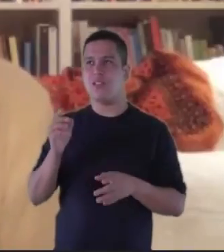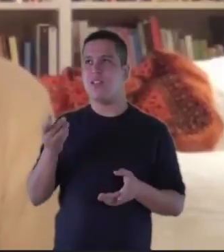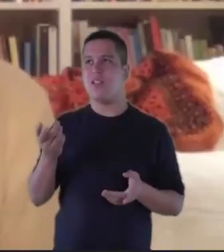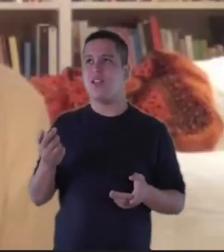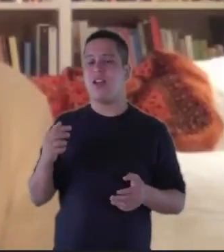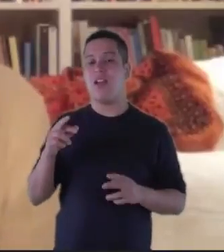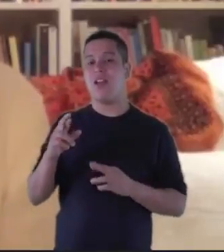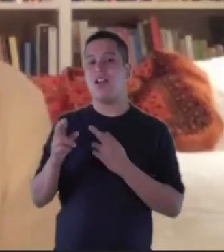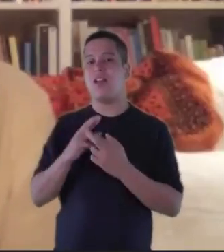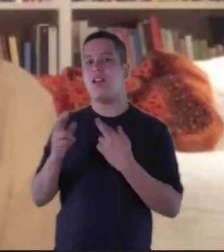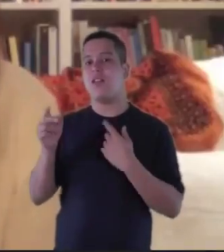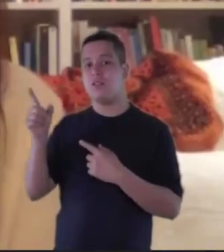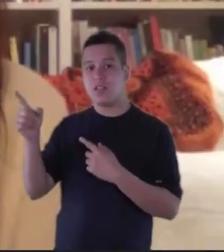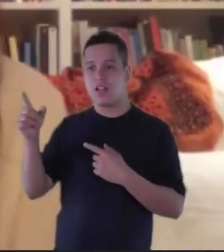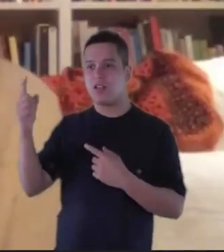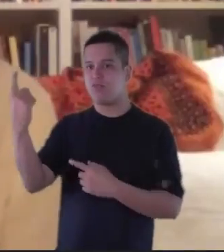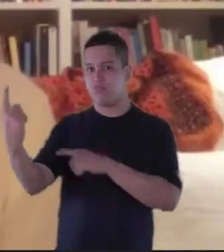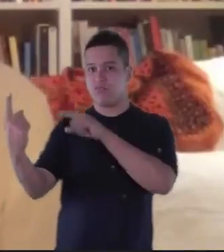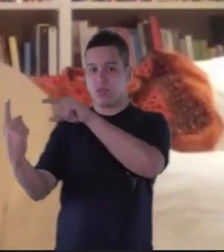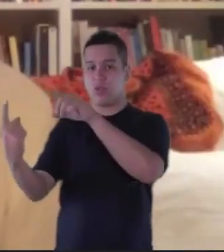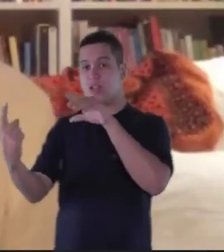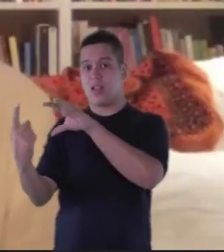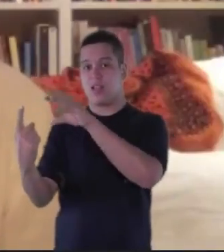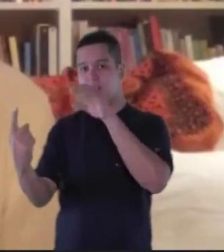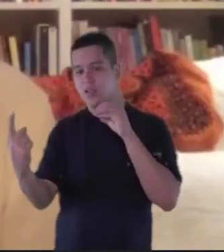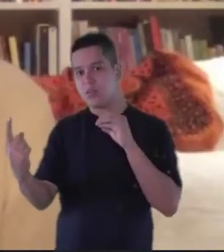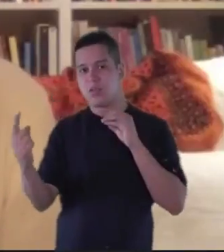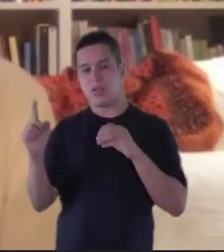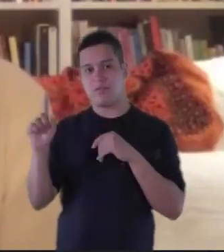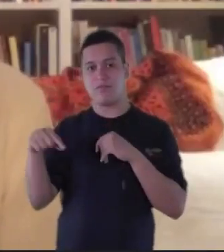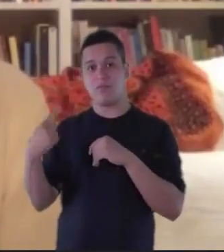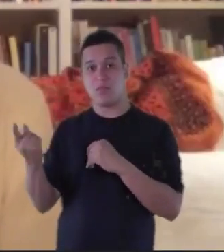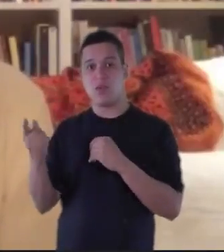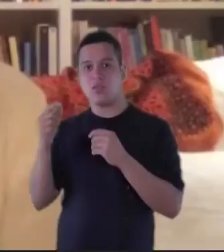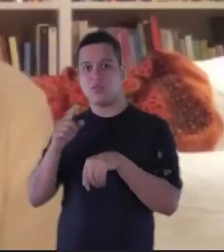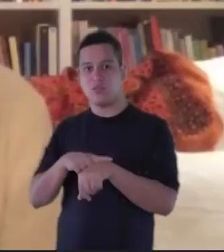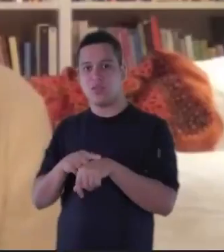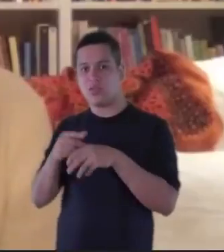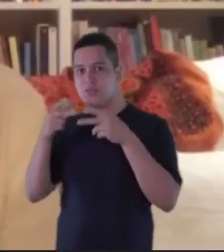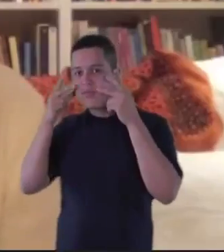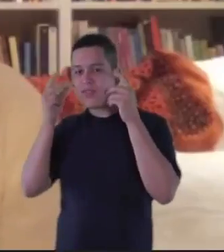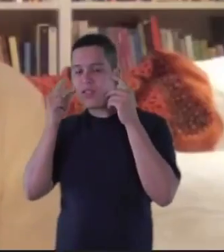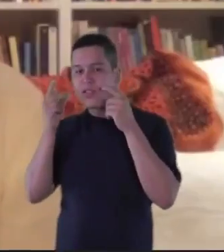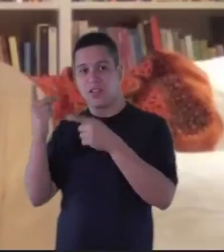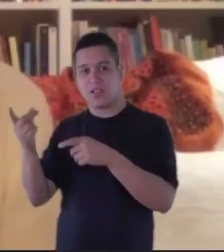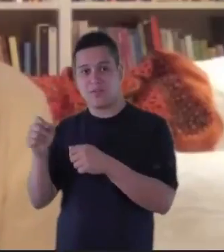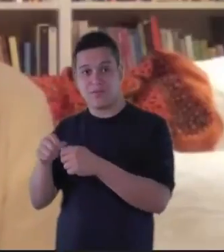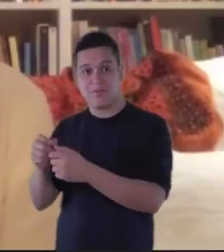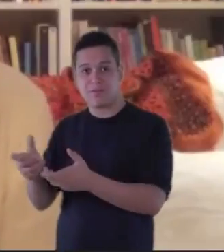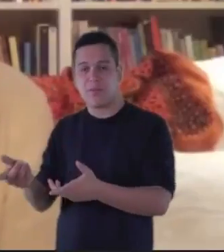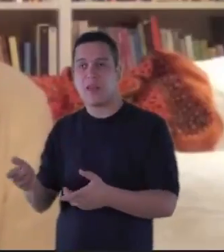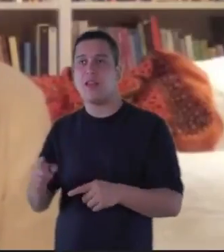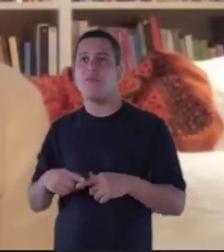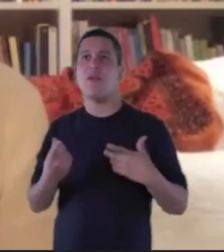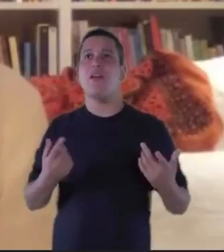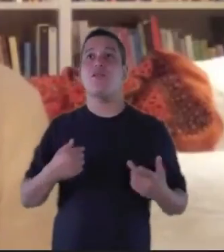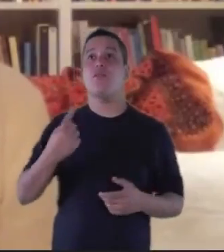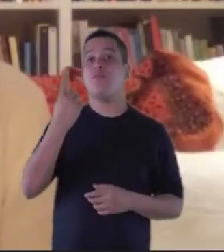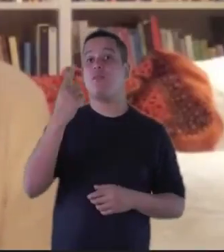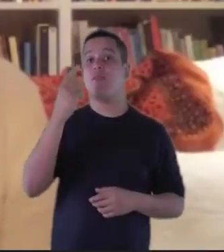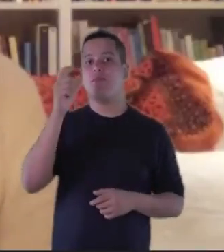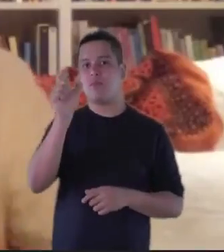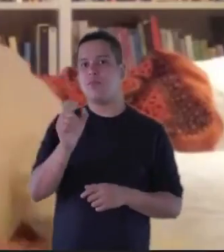tal. Não à toa fui parar no tablado logo de cara. Mas uma outra pessoa que teve muito no princípio assim do meu amor